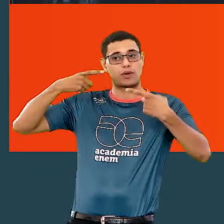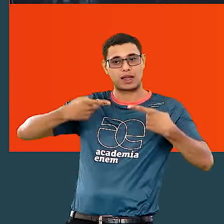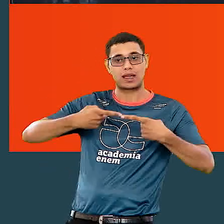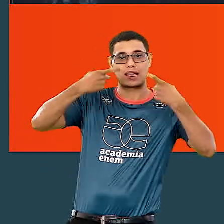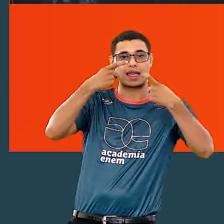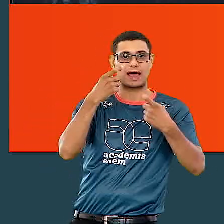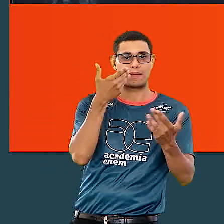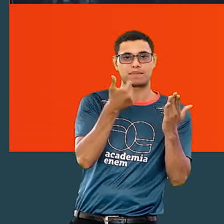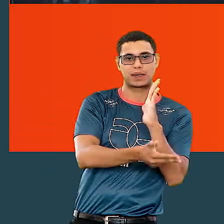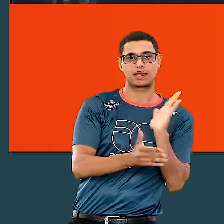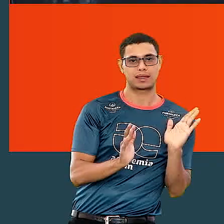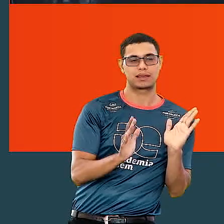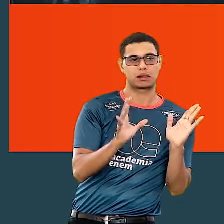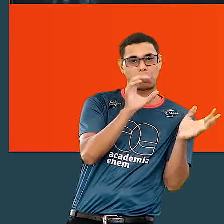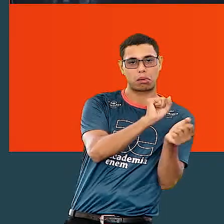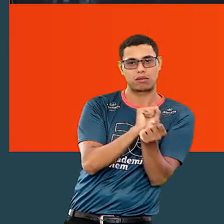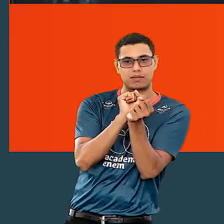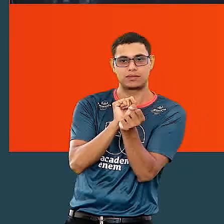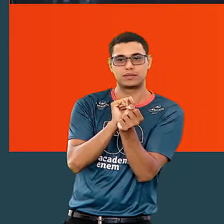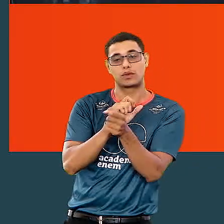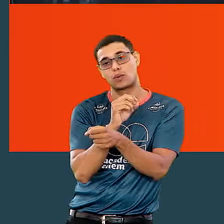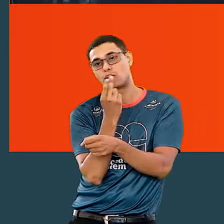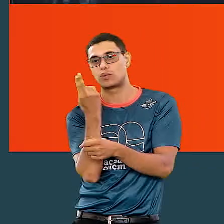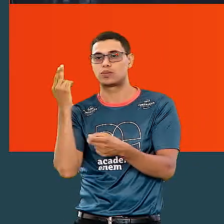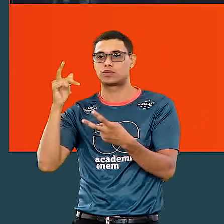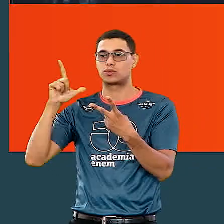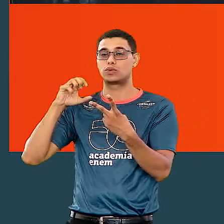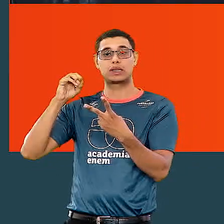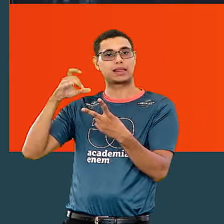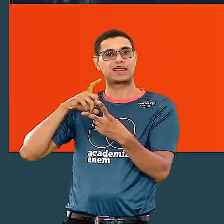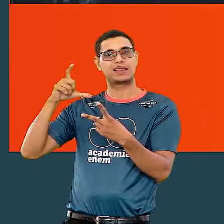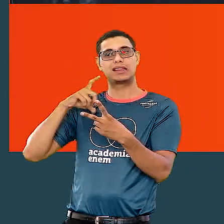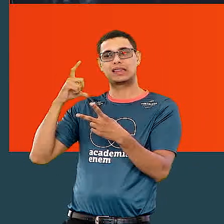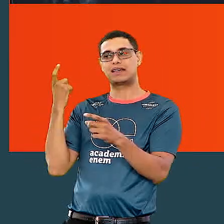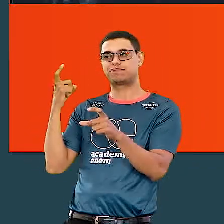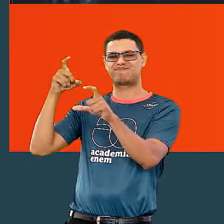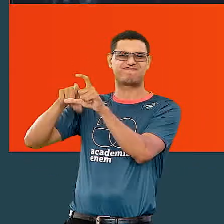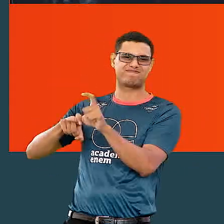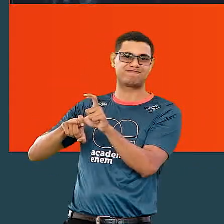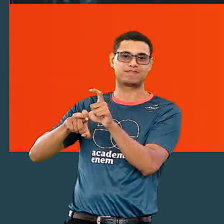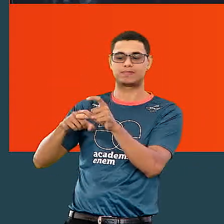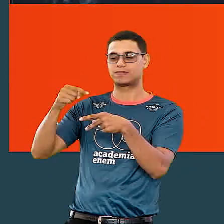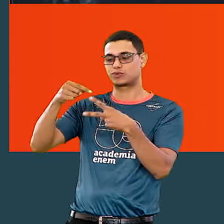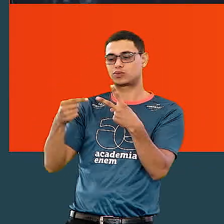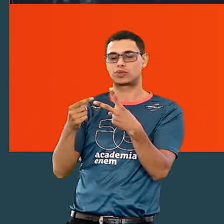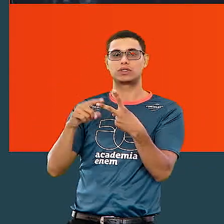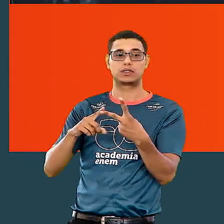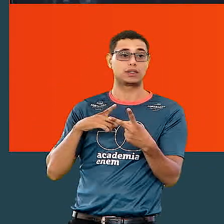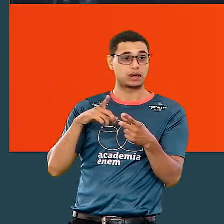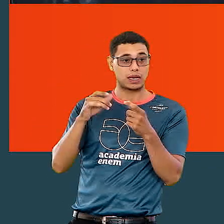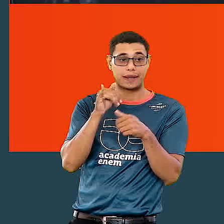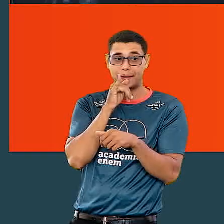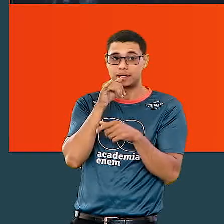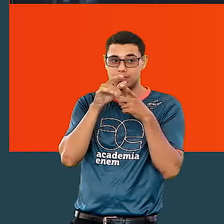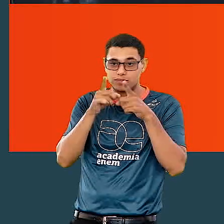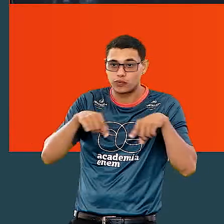guerra ou se você tiver dívidas. Alô, você que tem o seu nome aí,